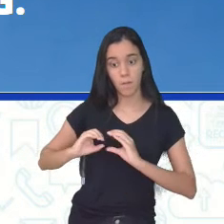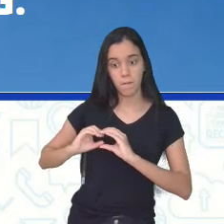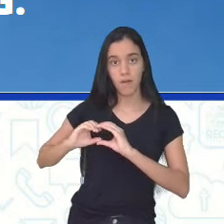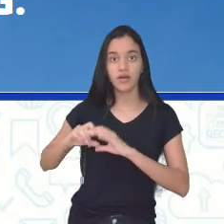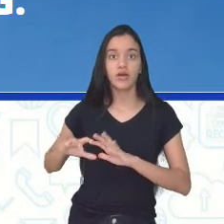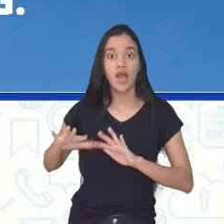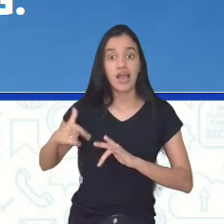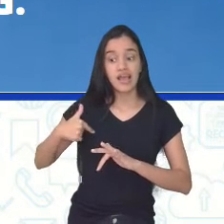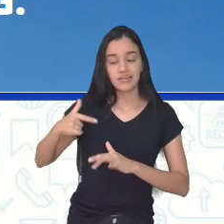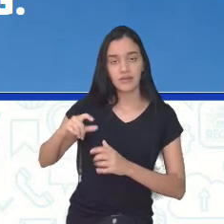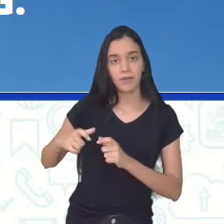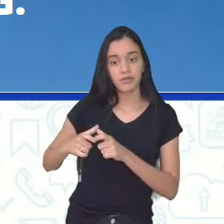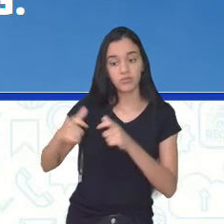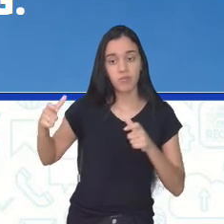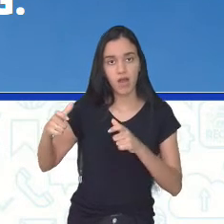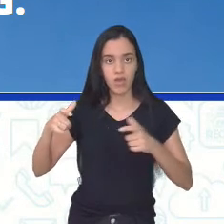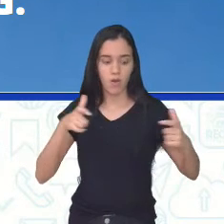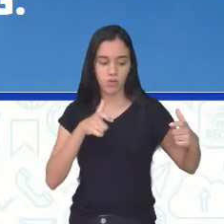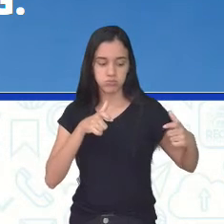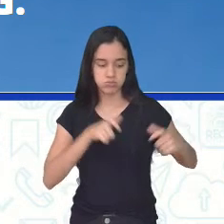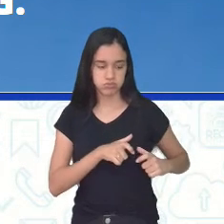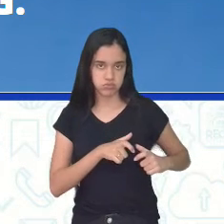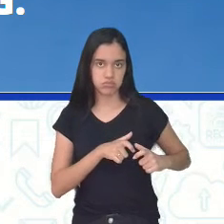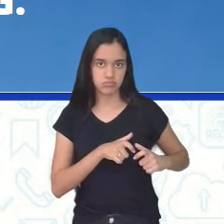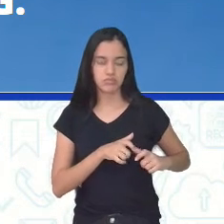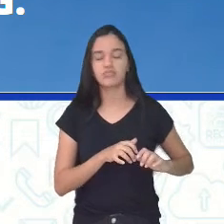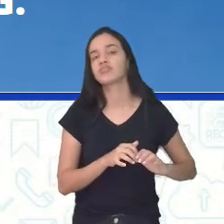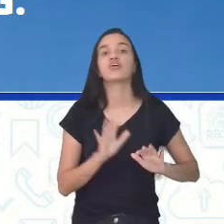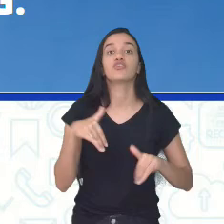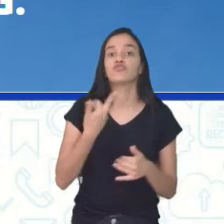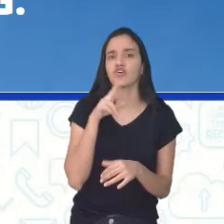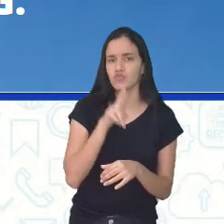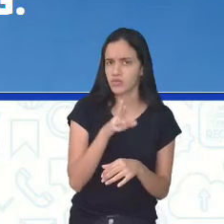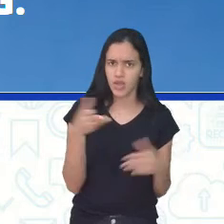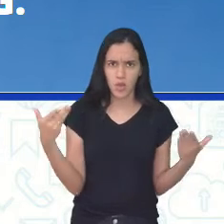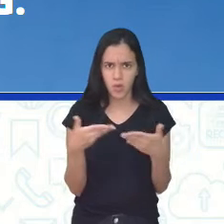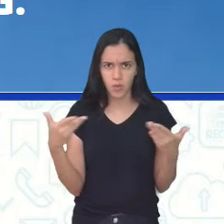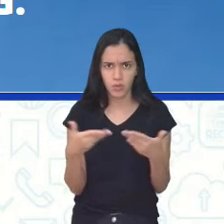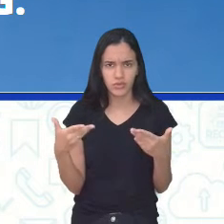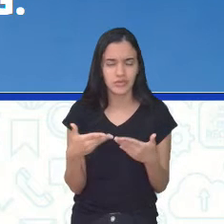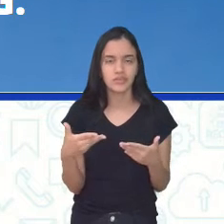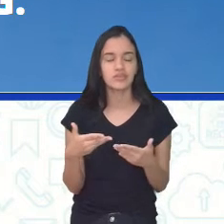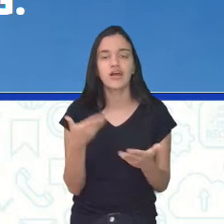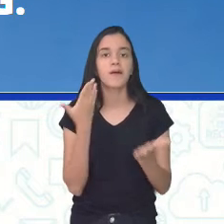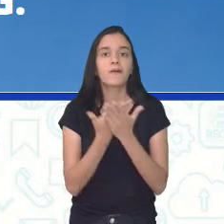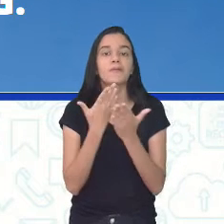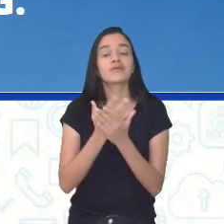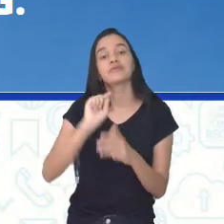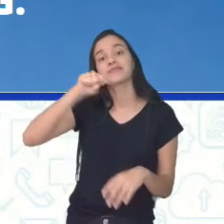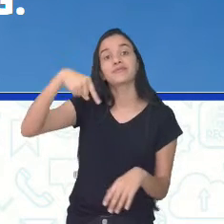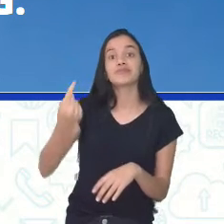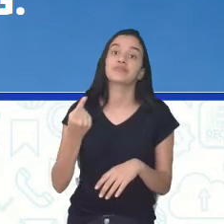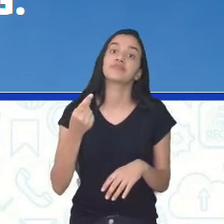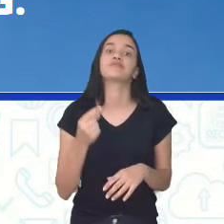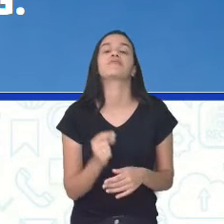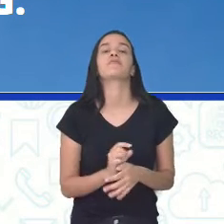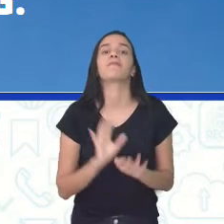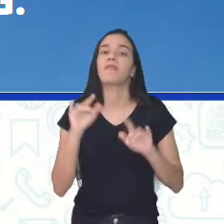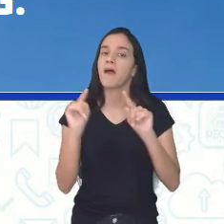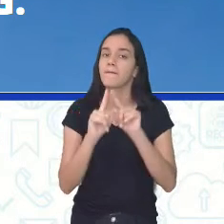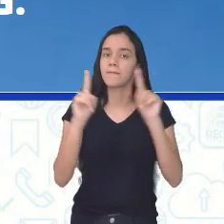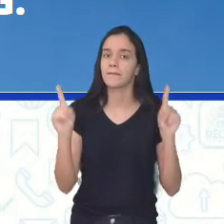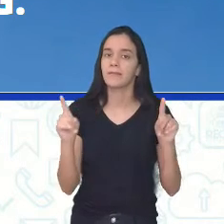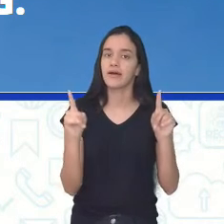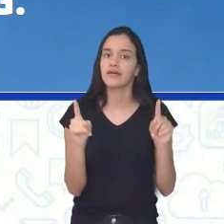será? Eu não vou responder hoje, vou deixar para responder na próxima aula, porque eu já estou afirmando que ele é menor. Mas